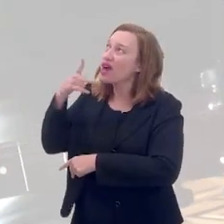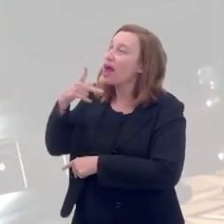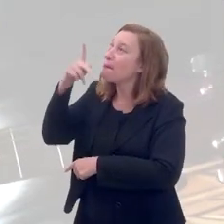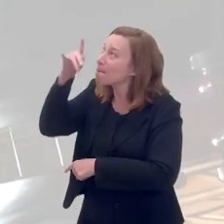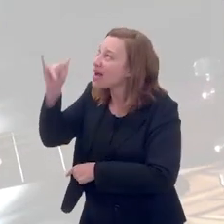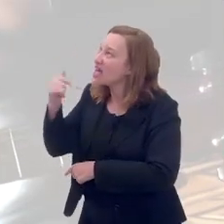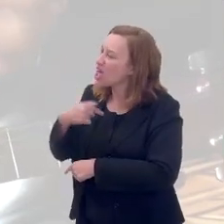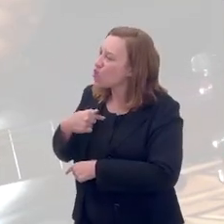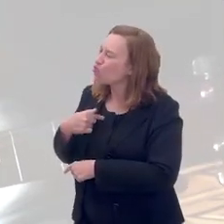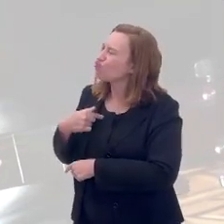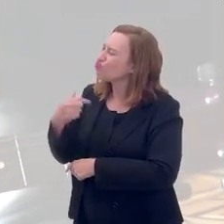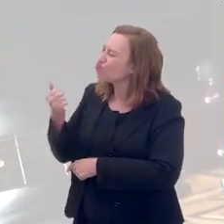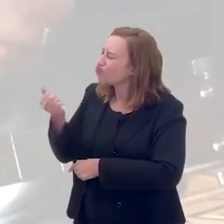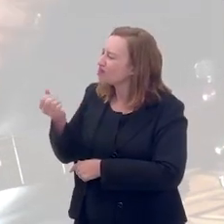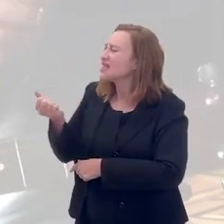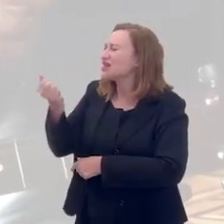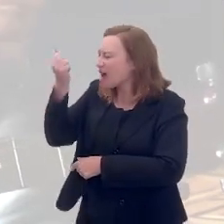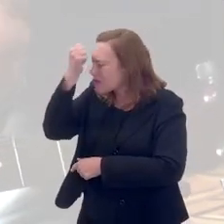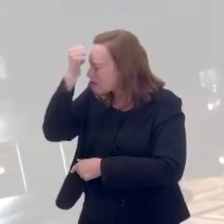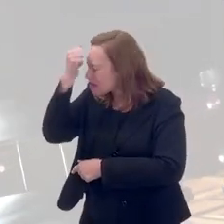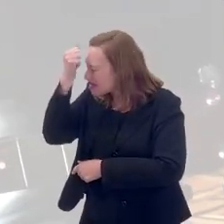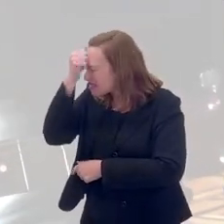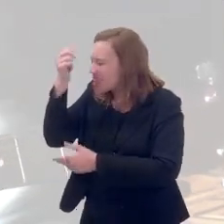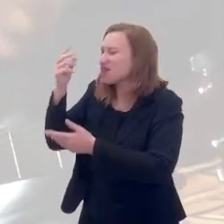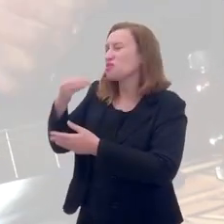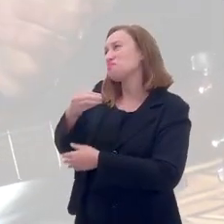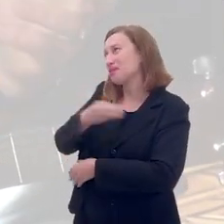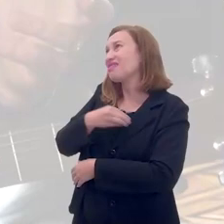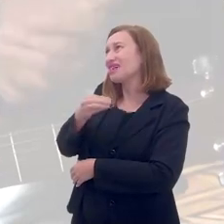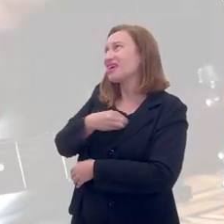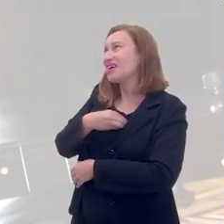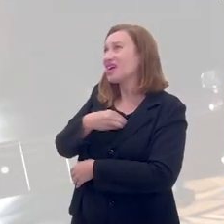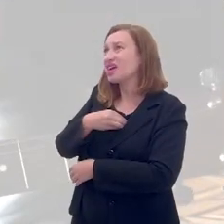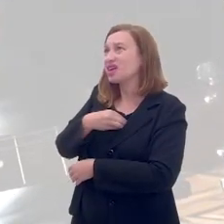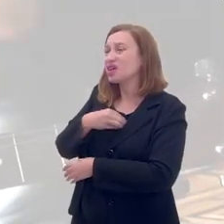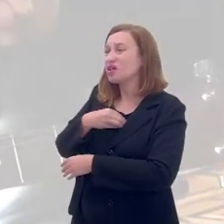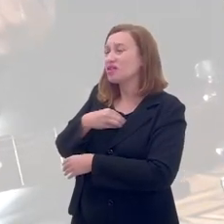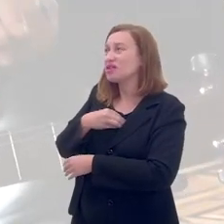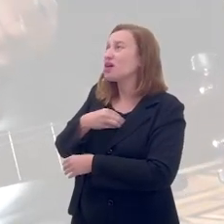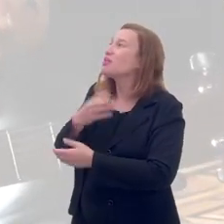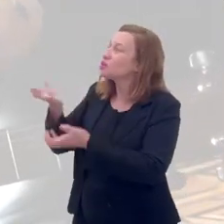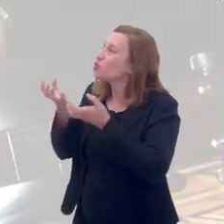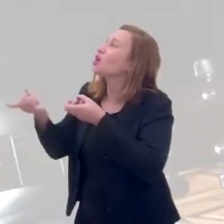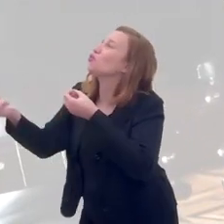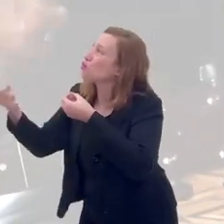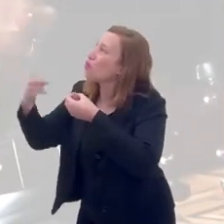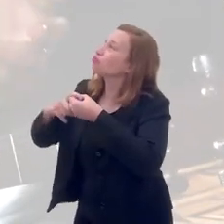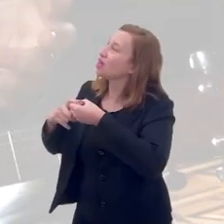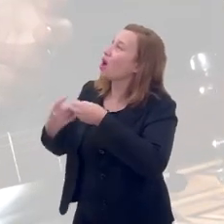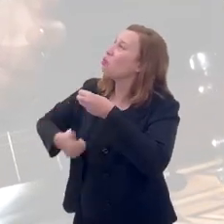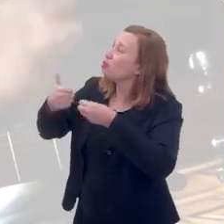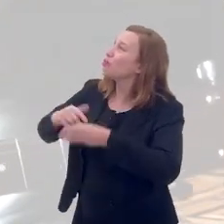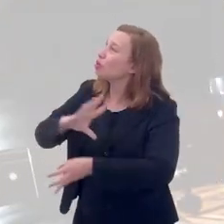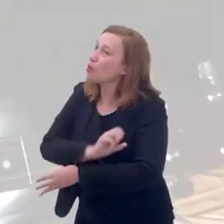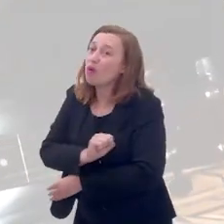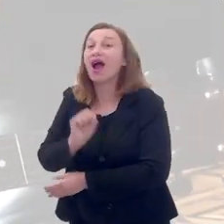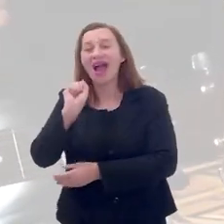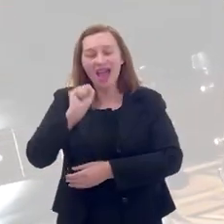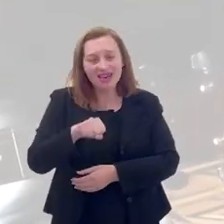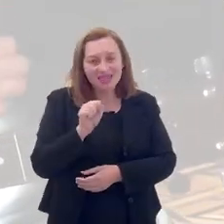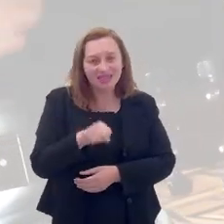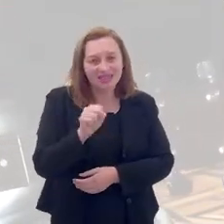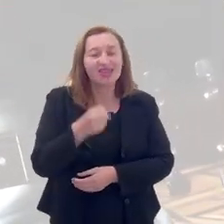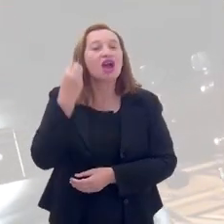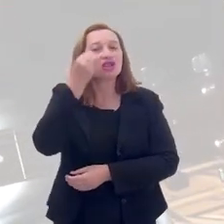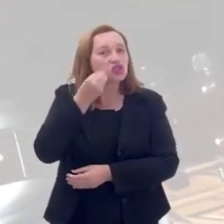pequei contra o céu e contra ti já não sou digno de ser chamado teu filho mas eu quero voltar eu quero me reconciliar contigo e aí sim